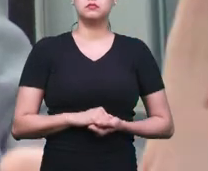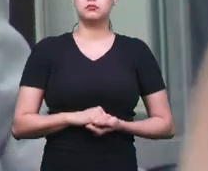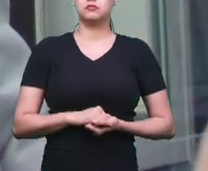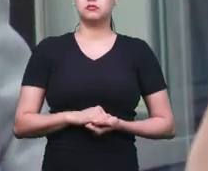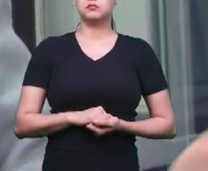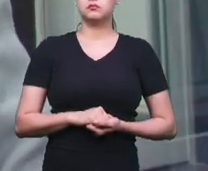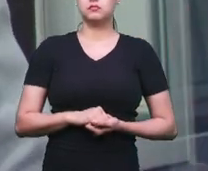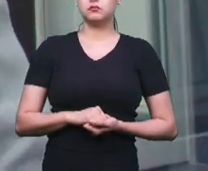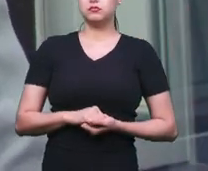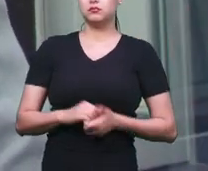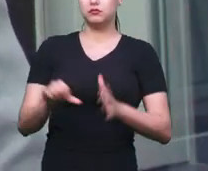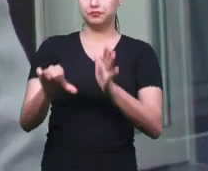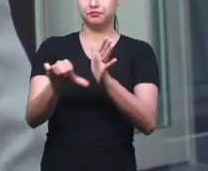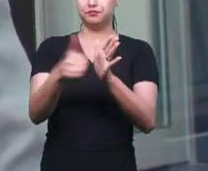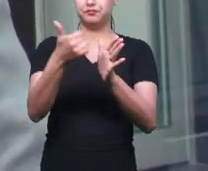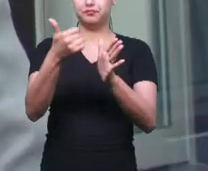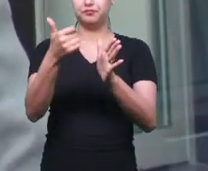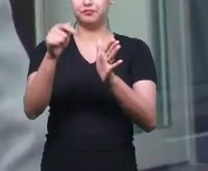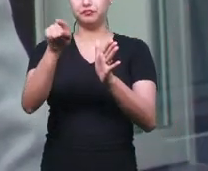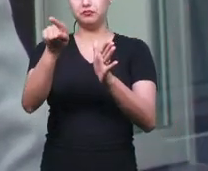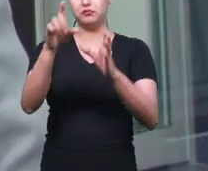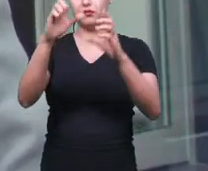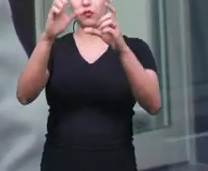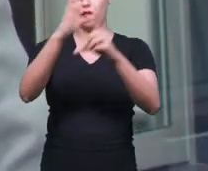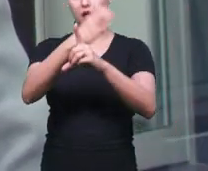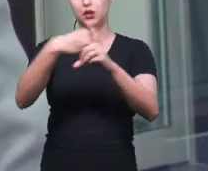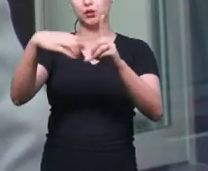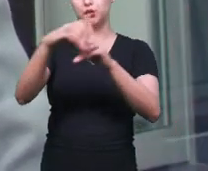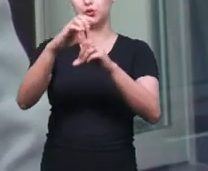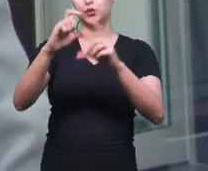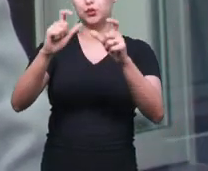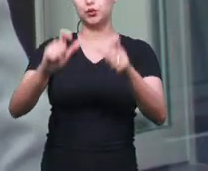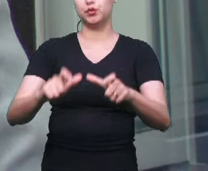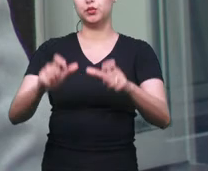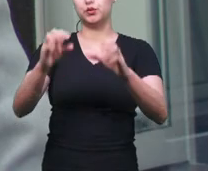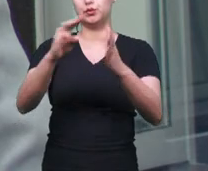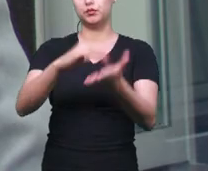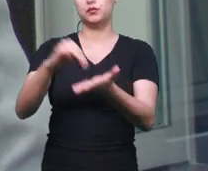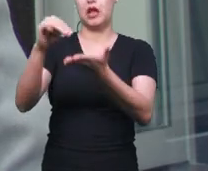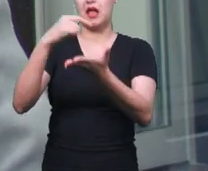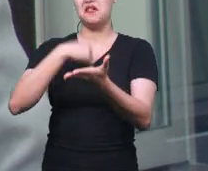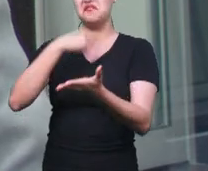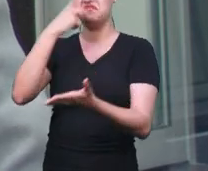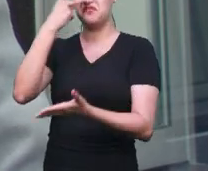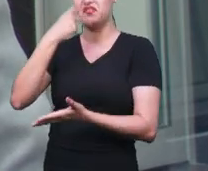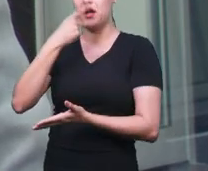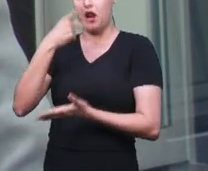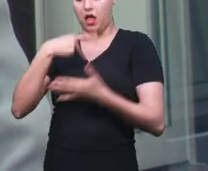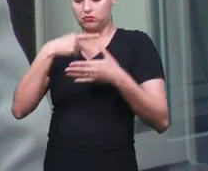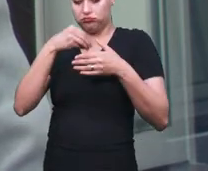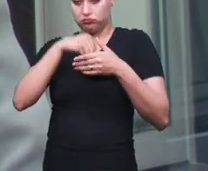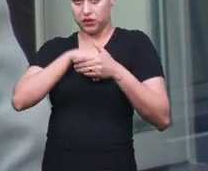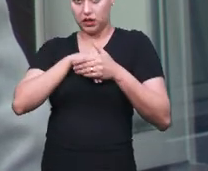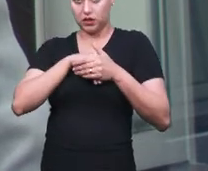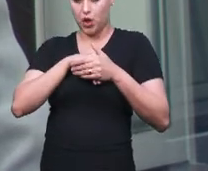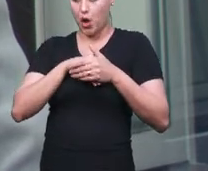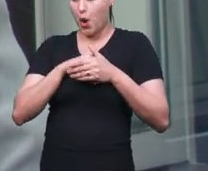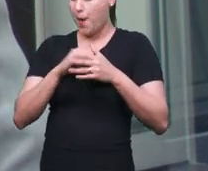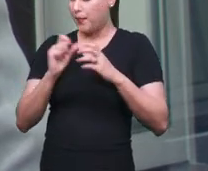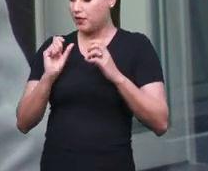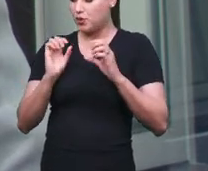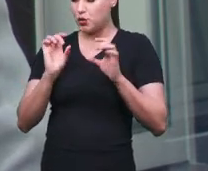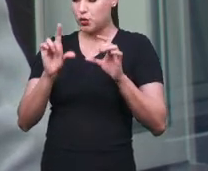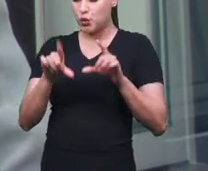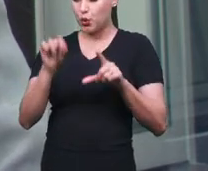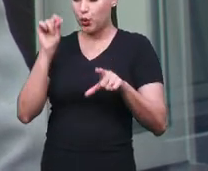primeiro encontro, eu falei comigo mesmo, estou no melhor lugar do mundo. Não tem outro lugar melhor do que